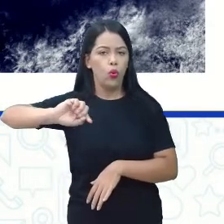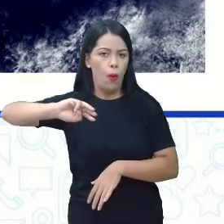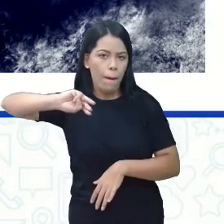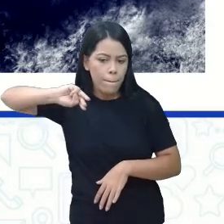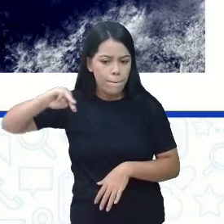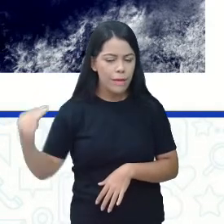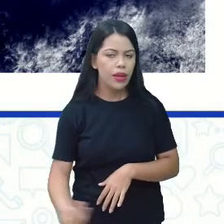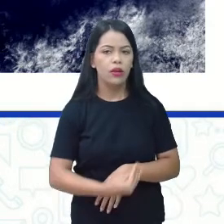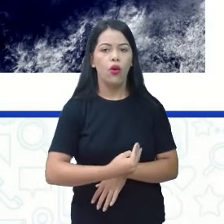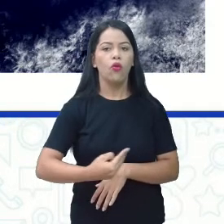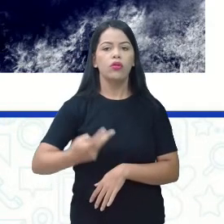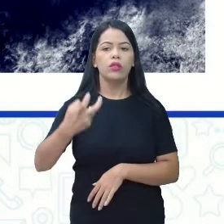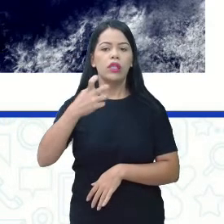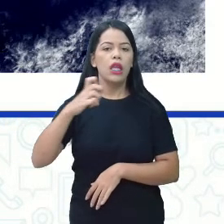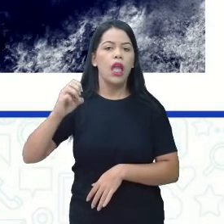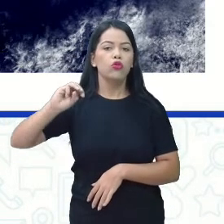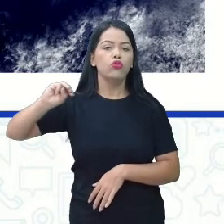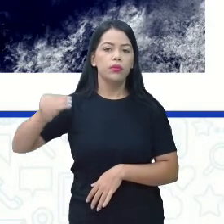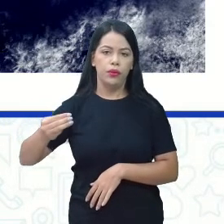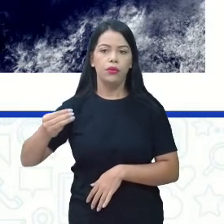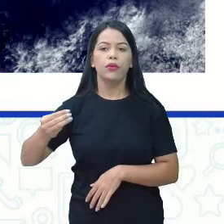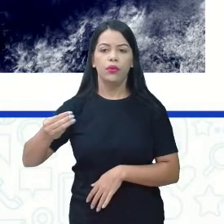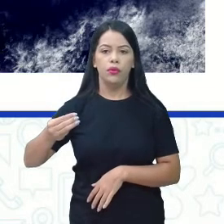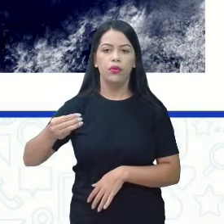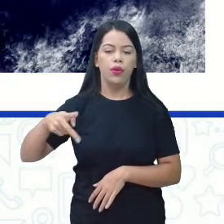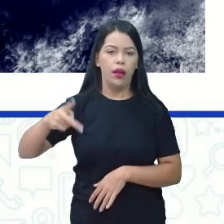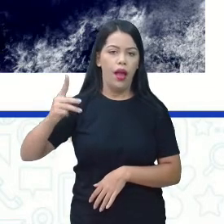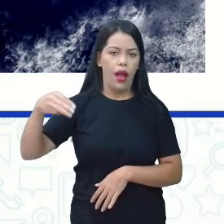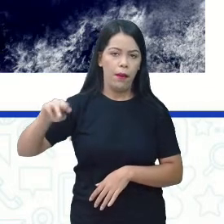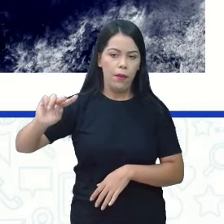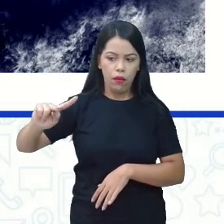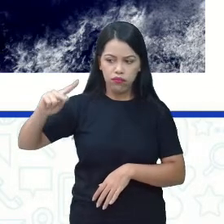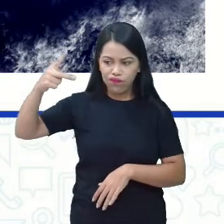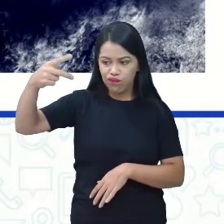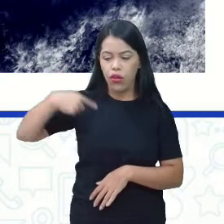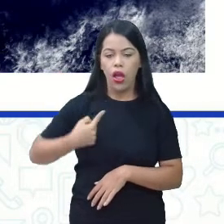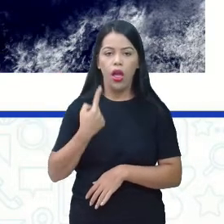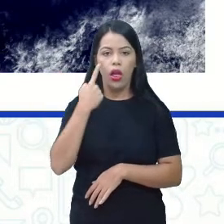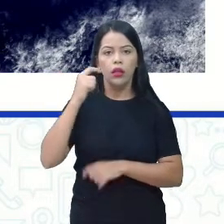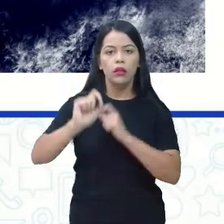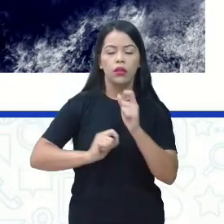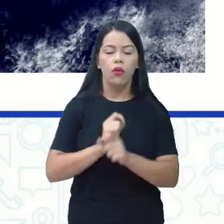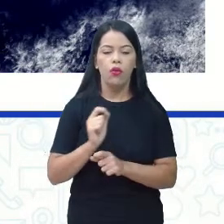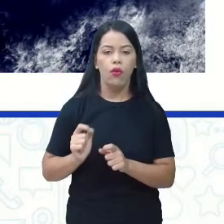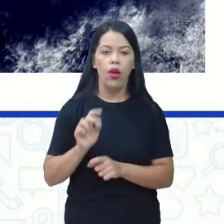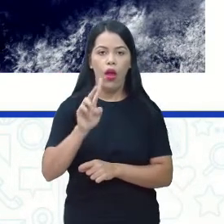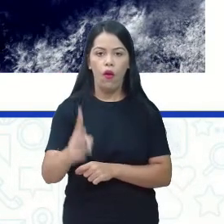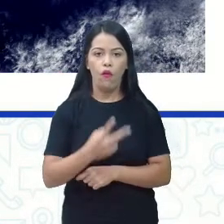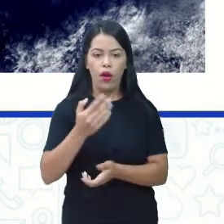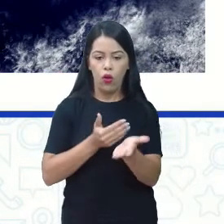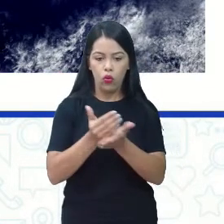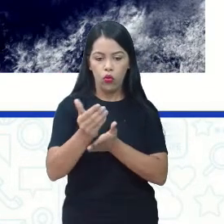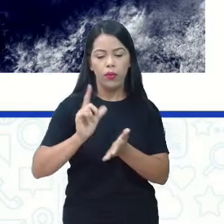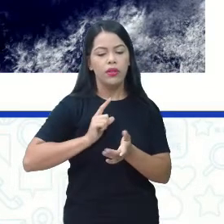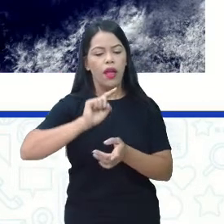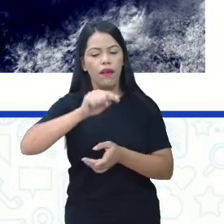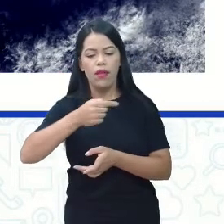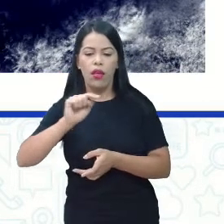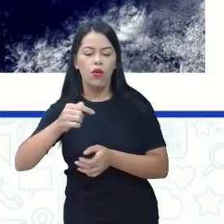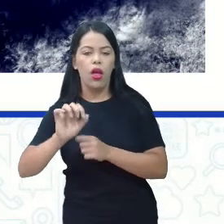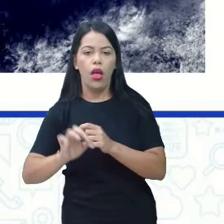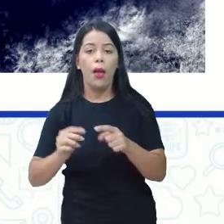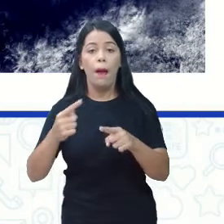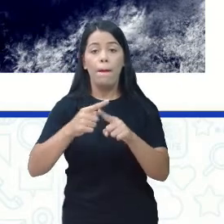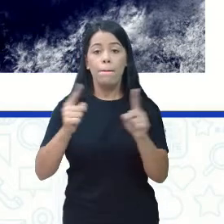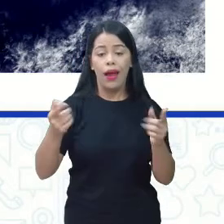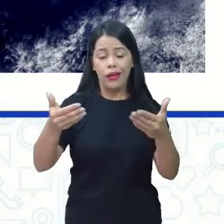8.500.000 quilômetros quadrados. Então, deixei ali em cima o valor inicial que a gente havia contemplado, com a sua vírgula e tudo mais, mas